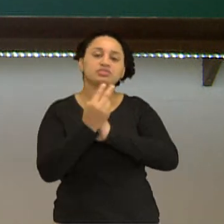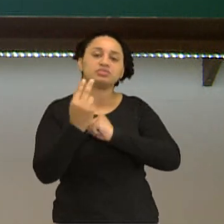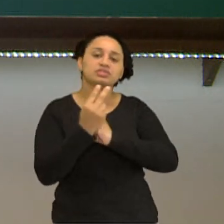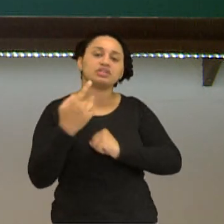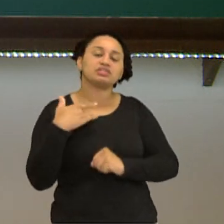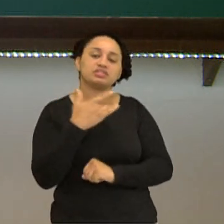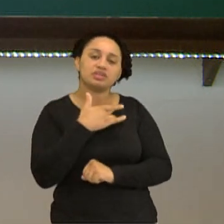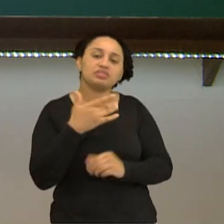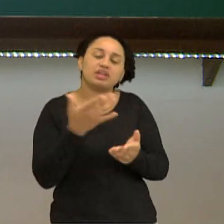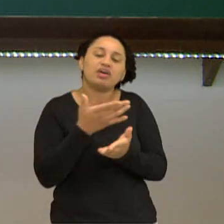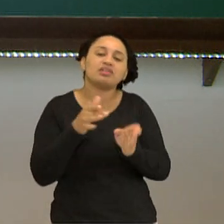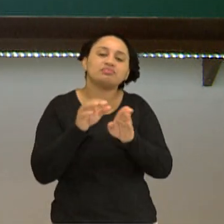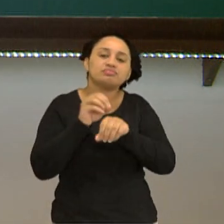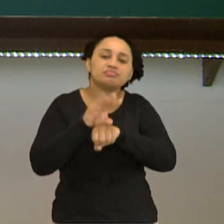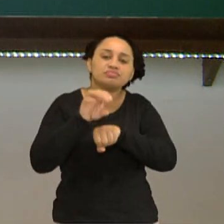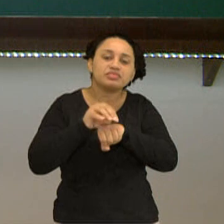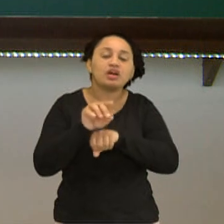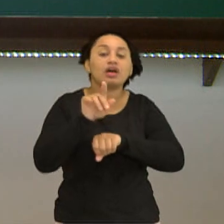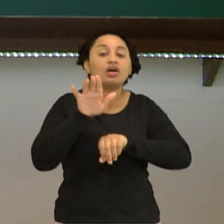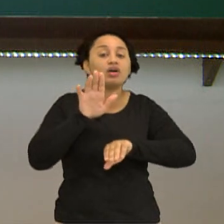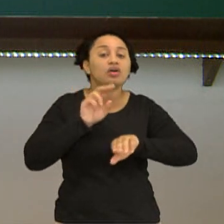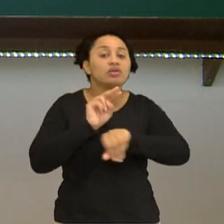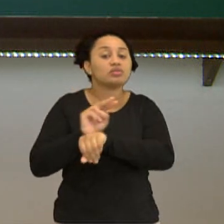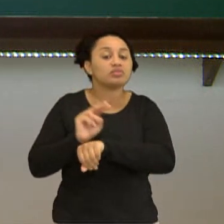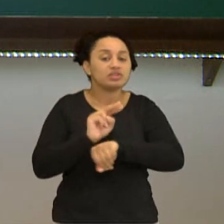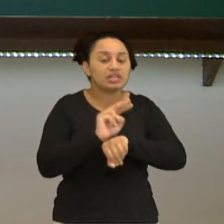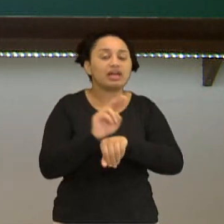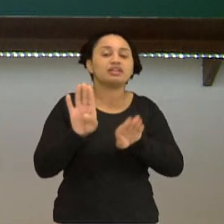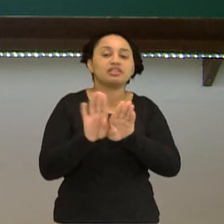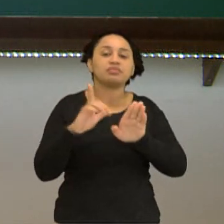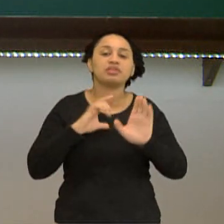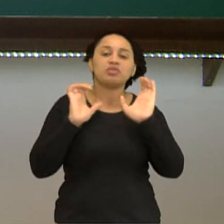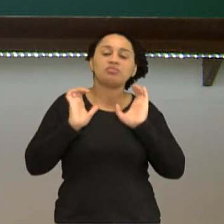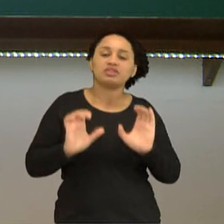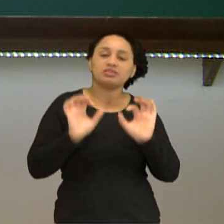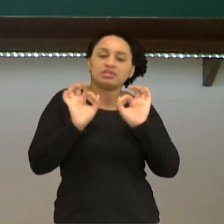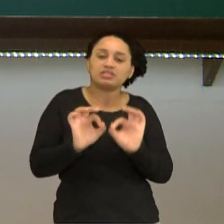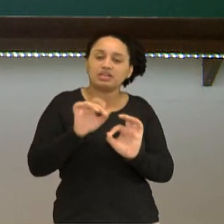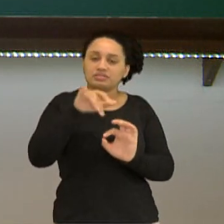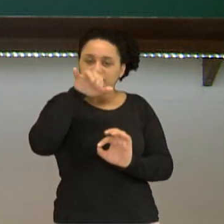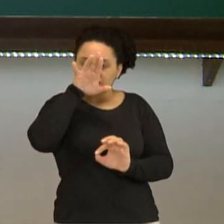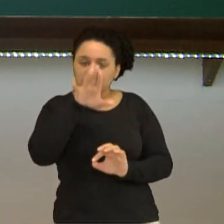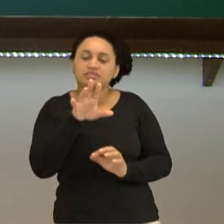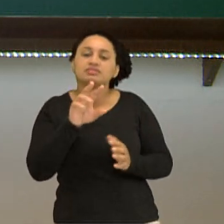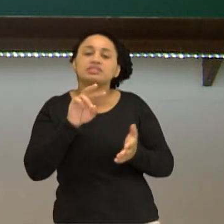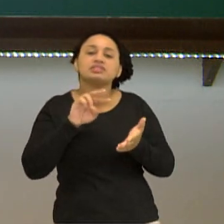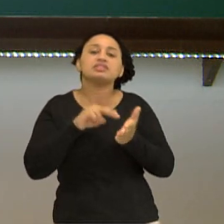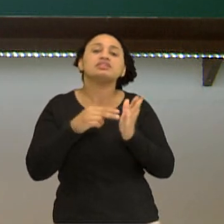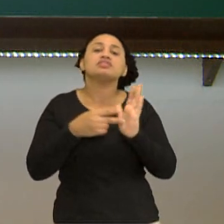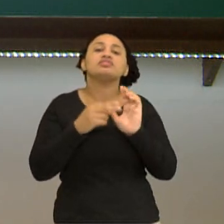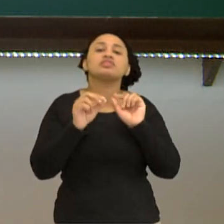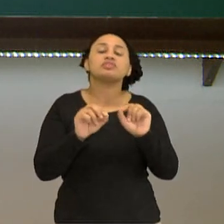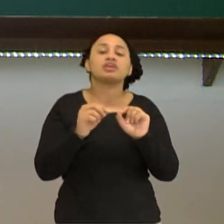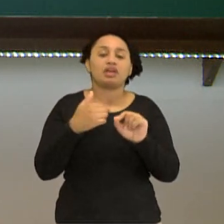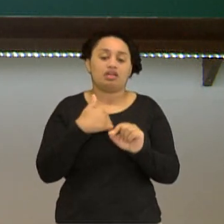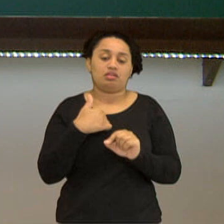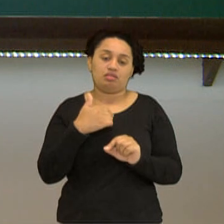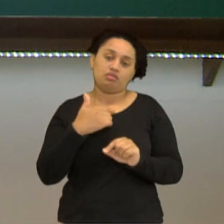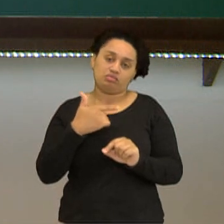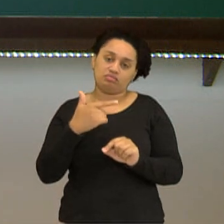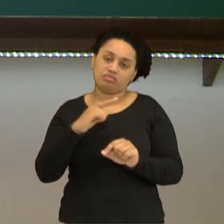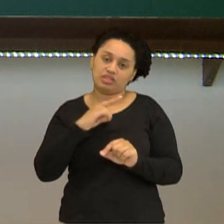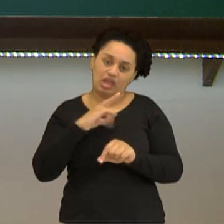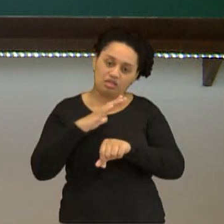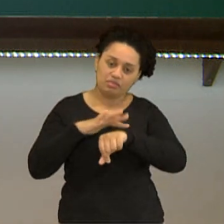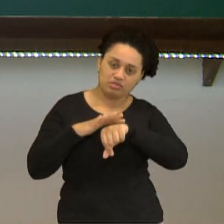vocês a dica de cuidarmos e termos a ética respiratória. A ética respiratória diz o seguinte: eu acometido